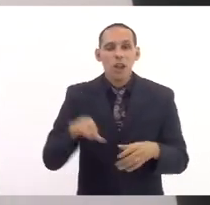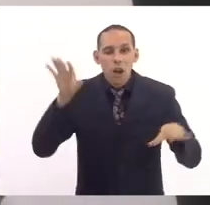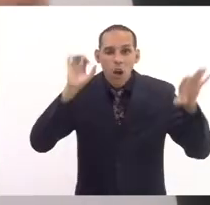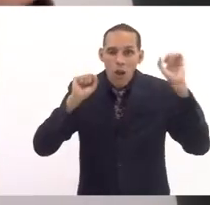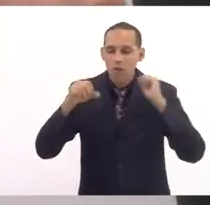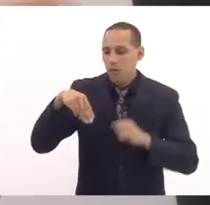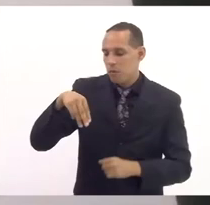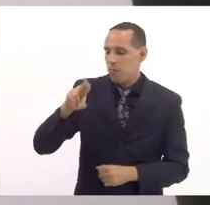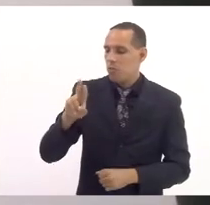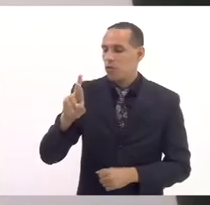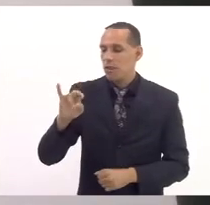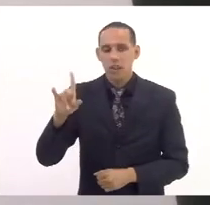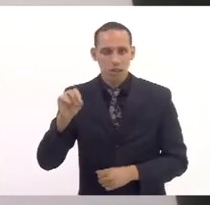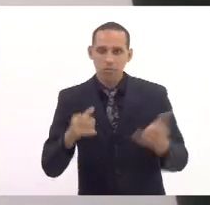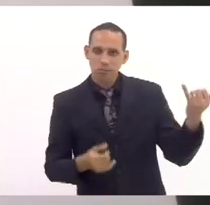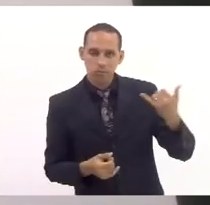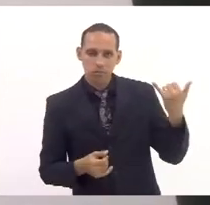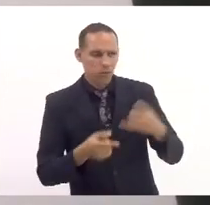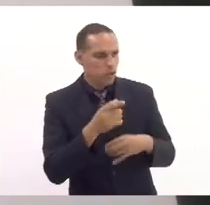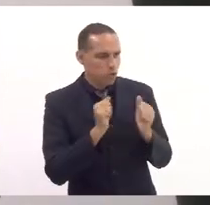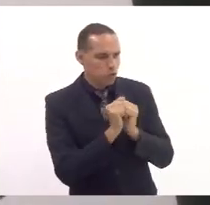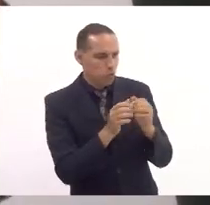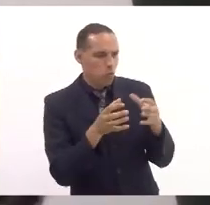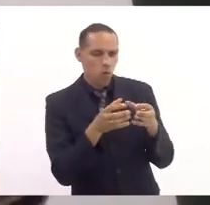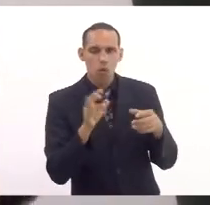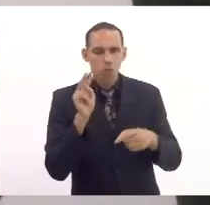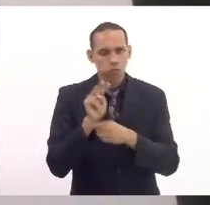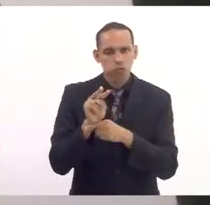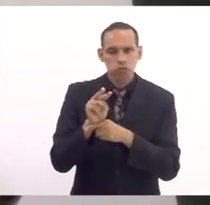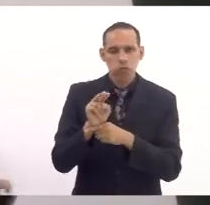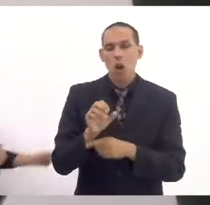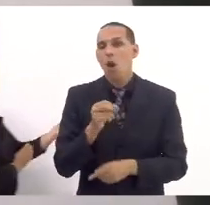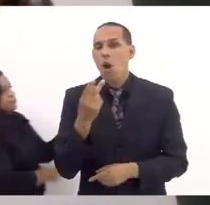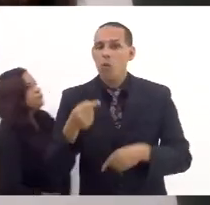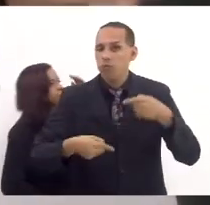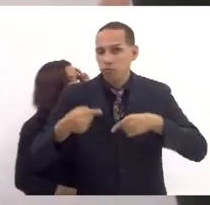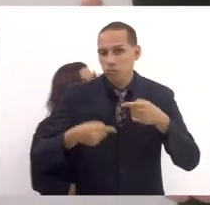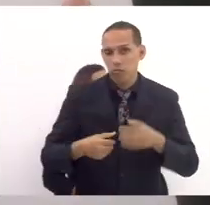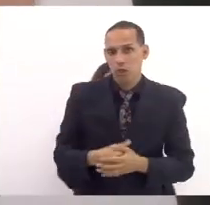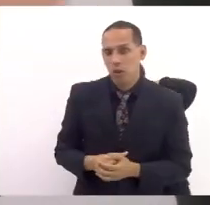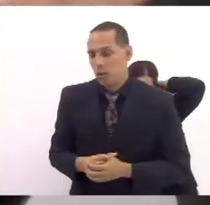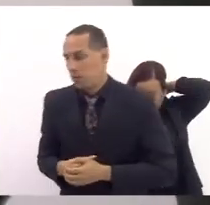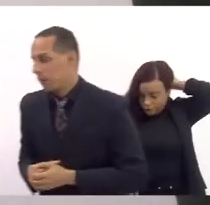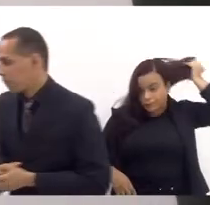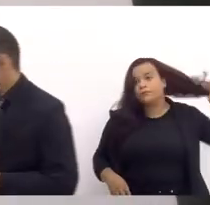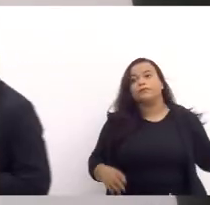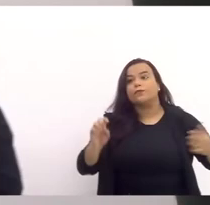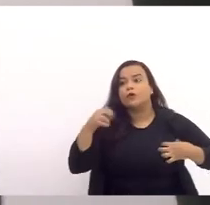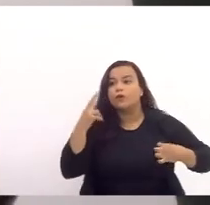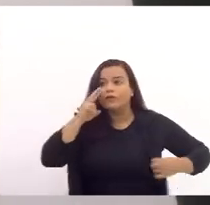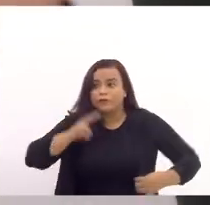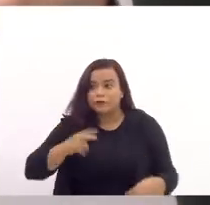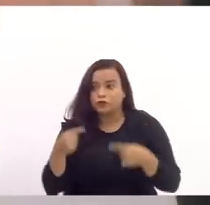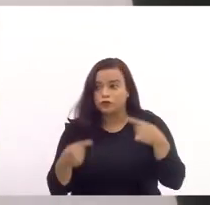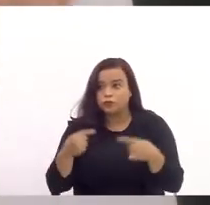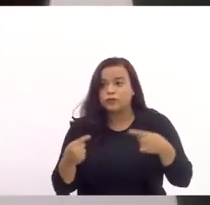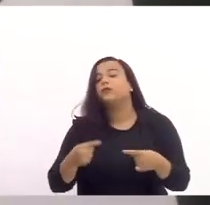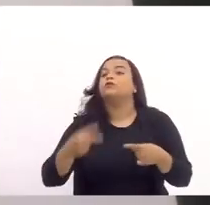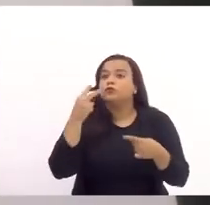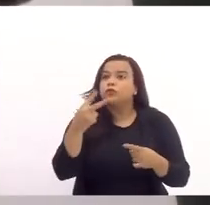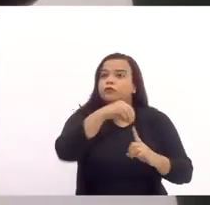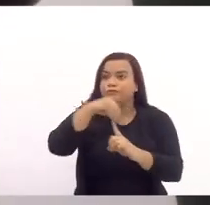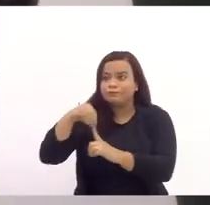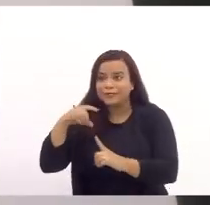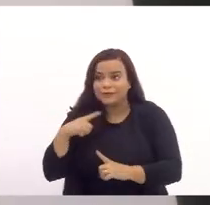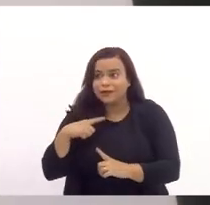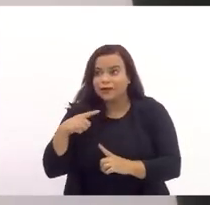você participou dessa força-tarefa? Ou você participou das discussões de que vai ser feito nessas 12 estações? Só porque eu possa fechar,